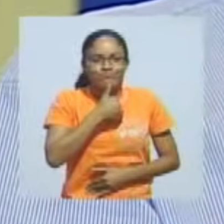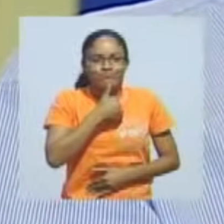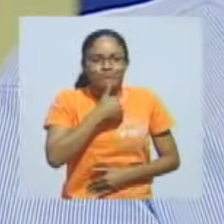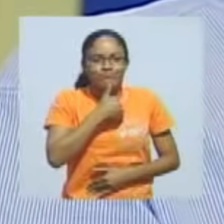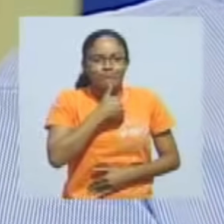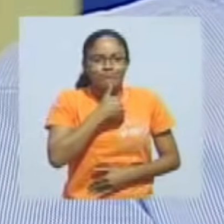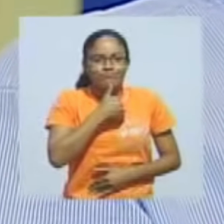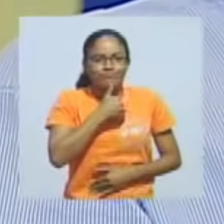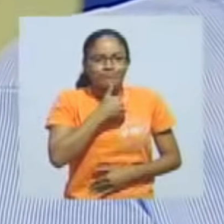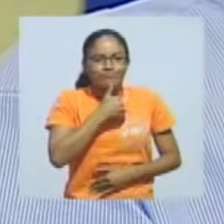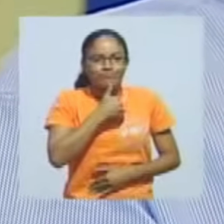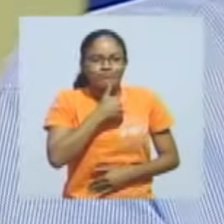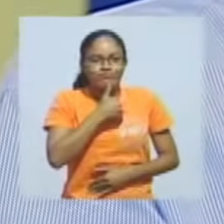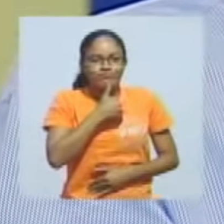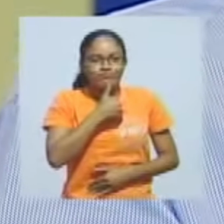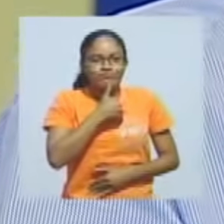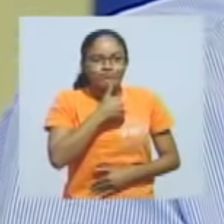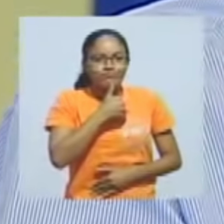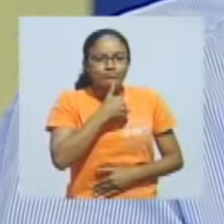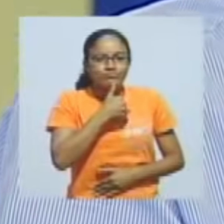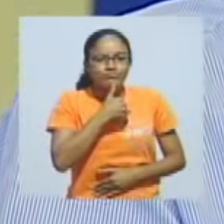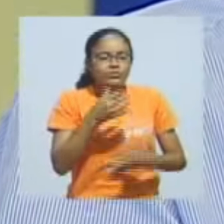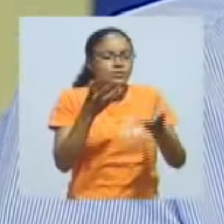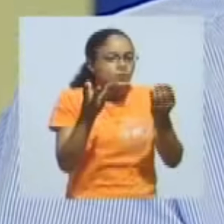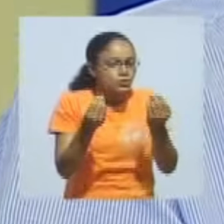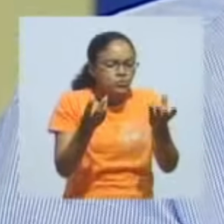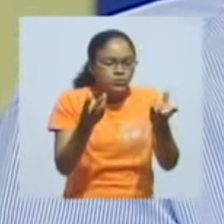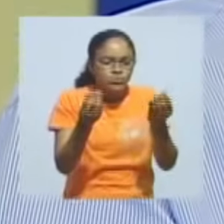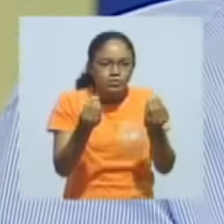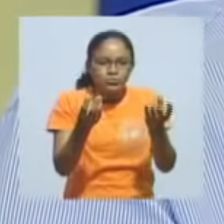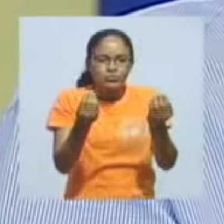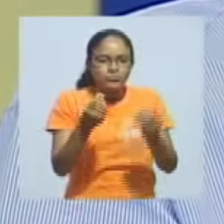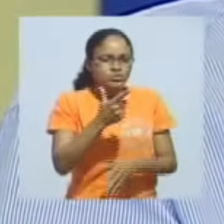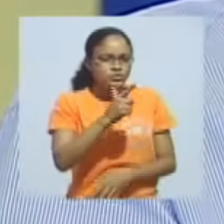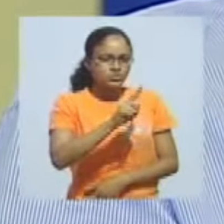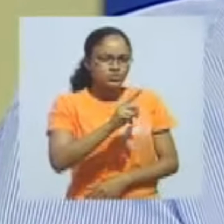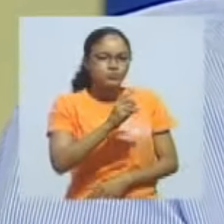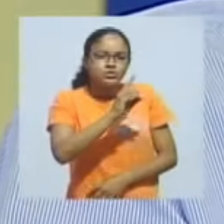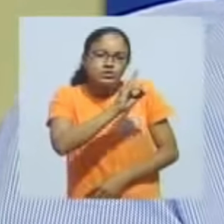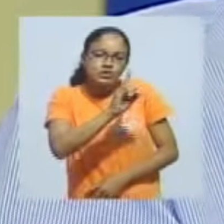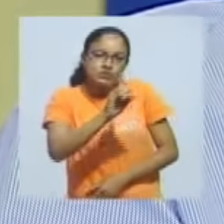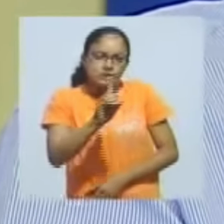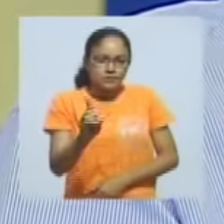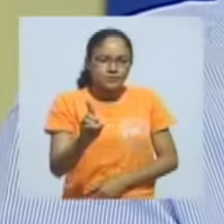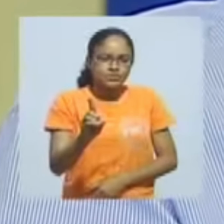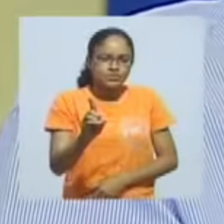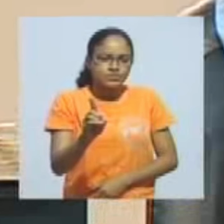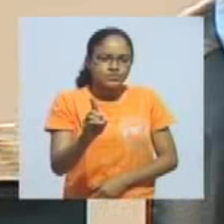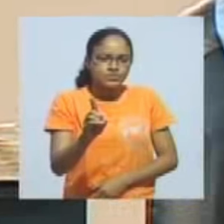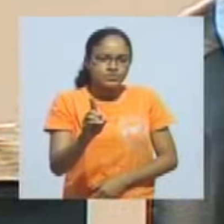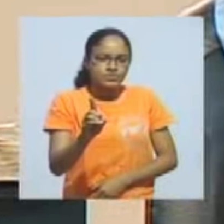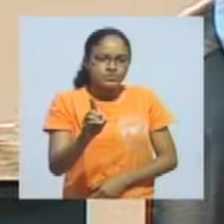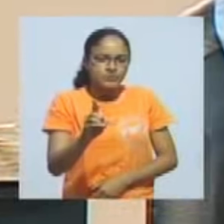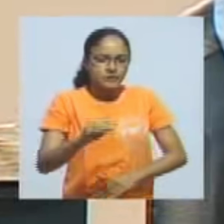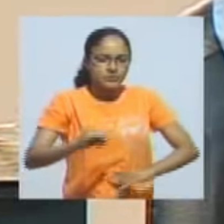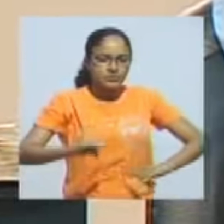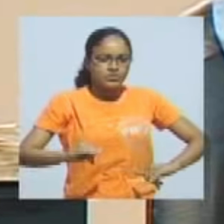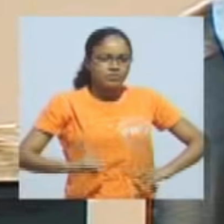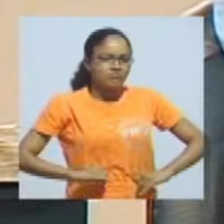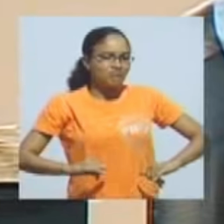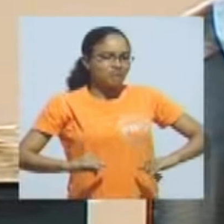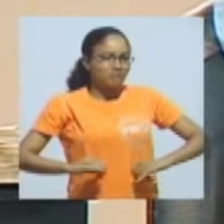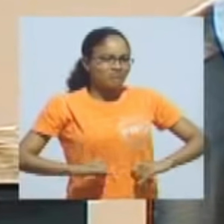num dos determinados desses muitos dias dessa enfermidade que já vai para um ano.